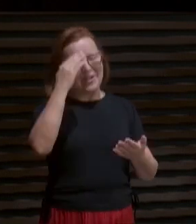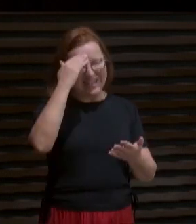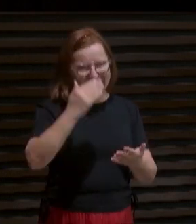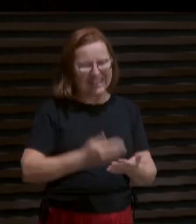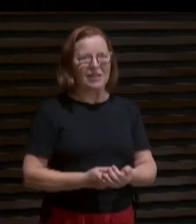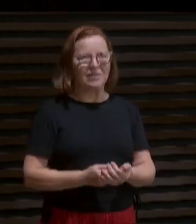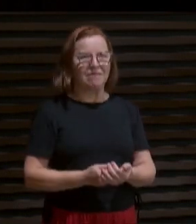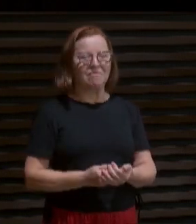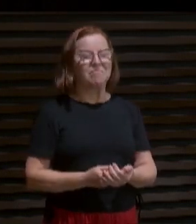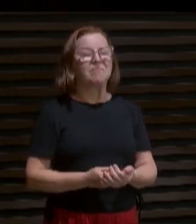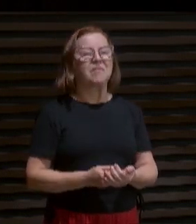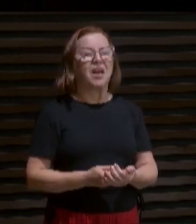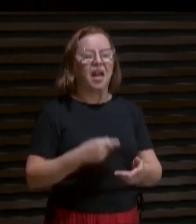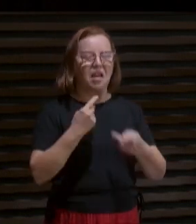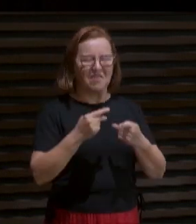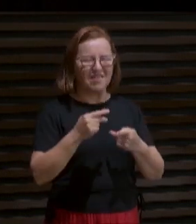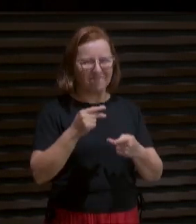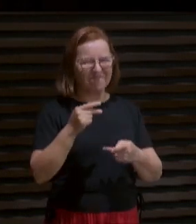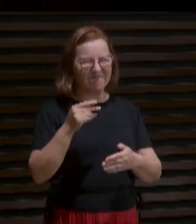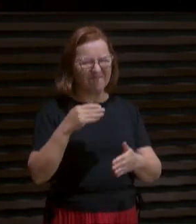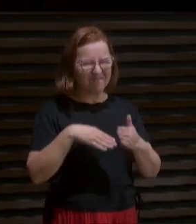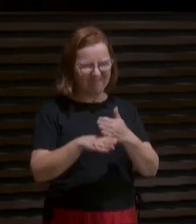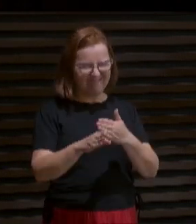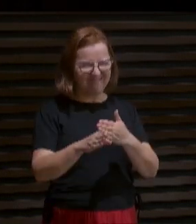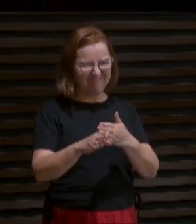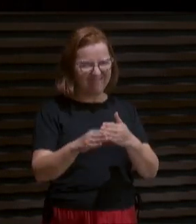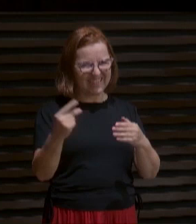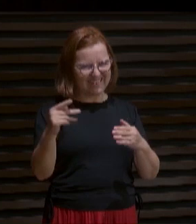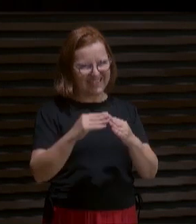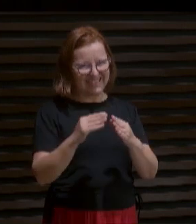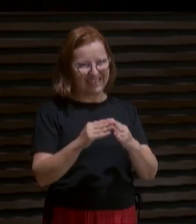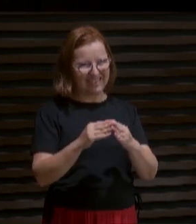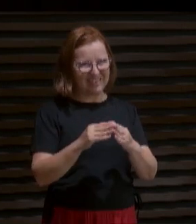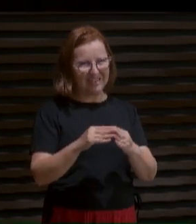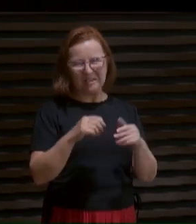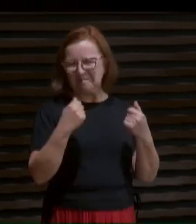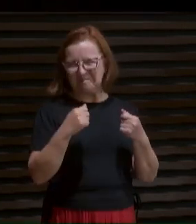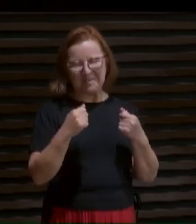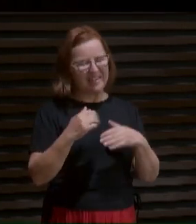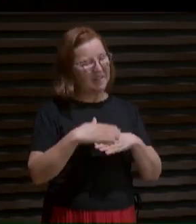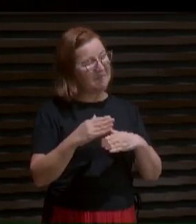Eu digo: vai embora para casa. Eu não preciso mais mexer com você.